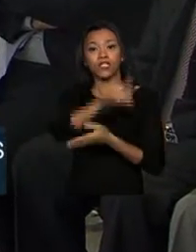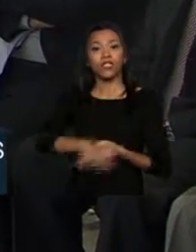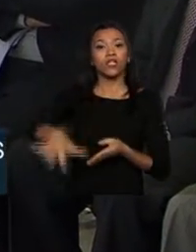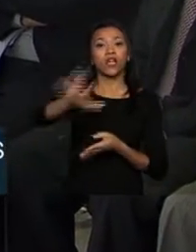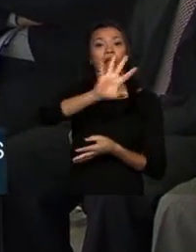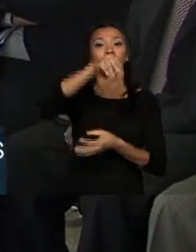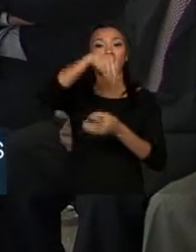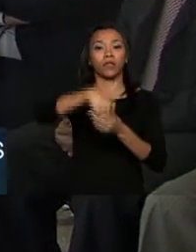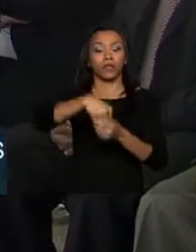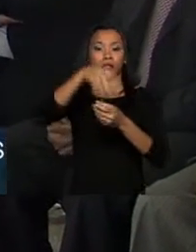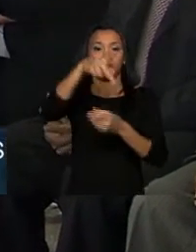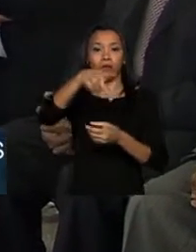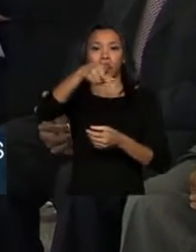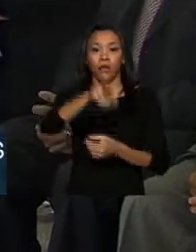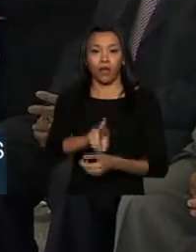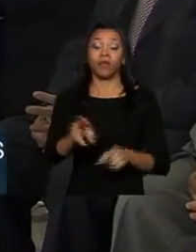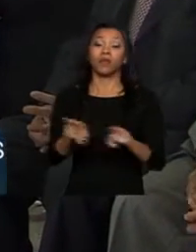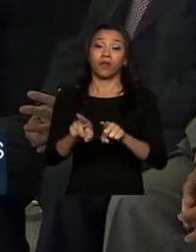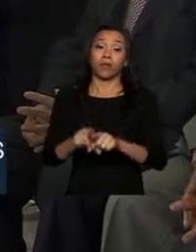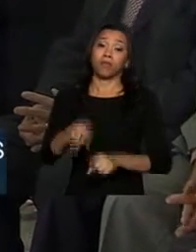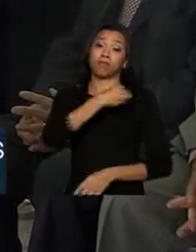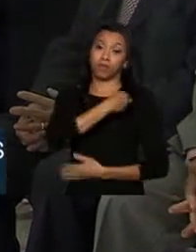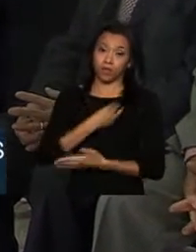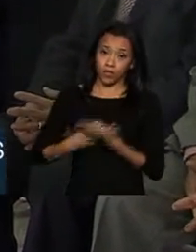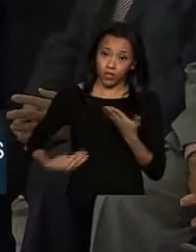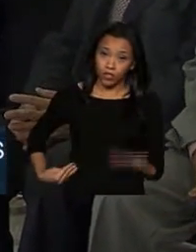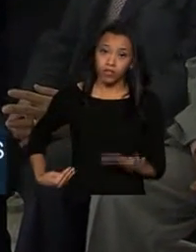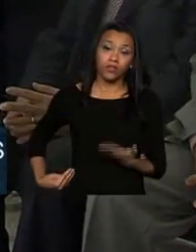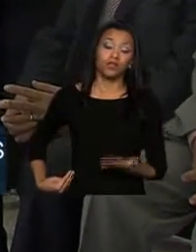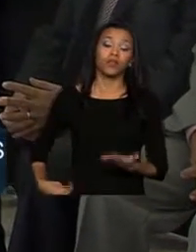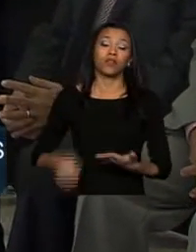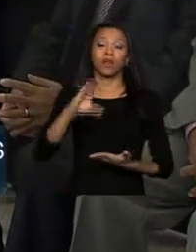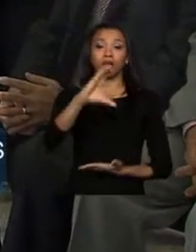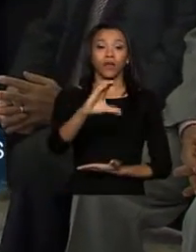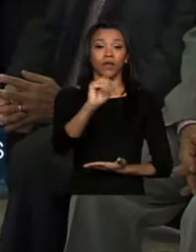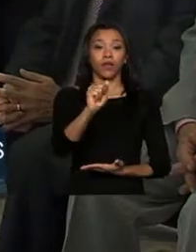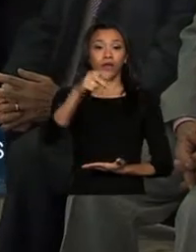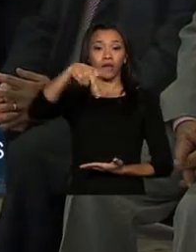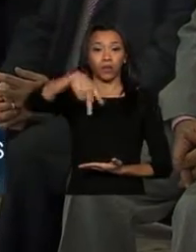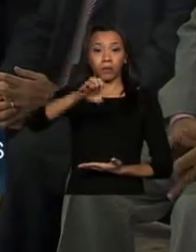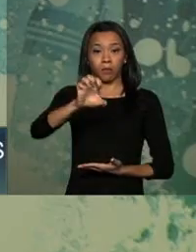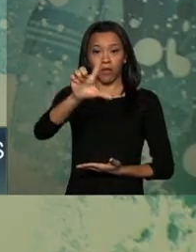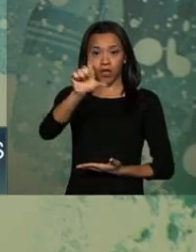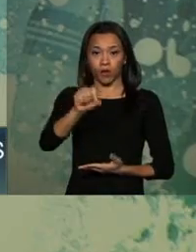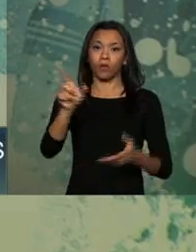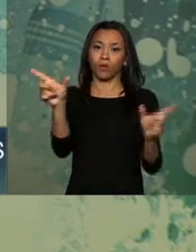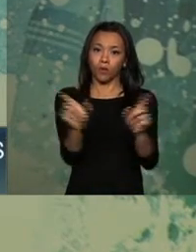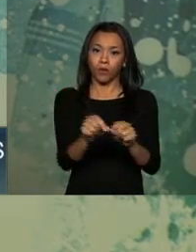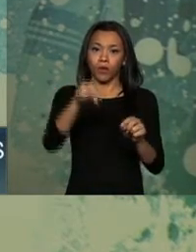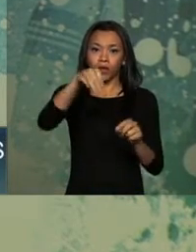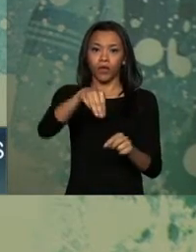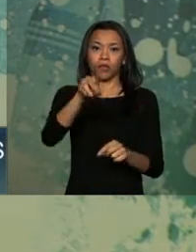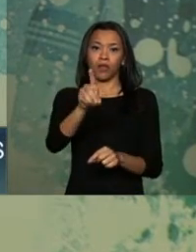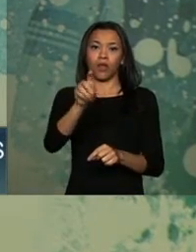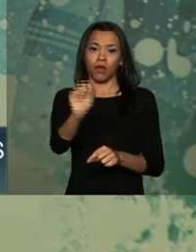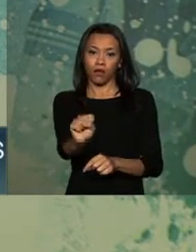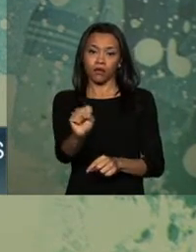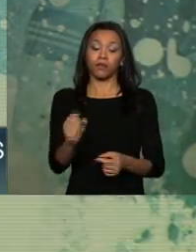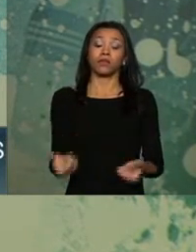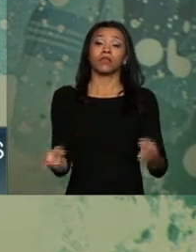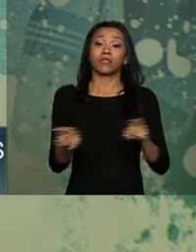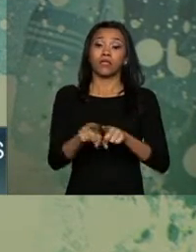companheira Tereza Campelo, ministra de Estado do Desenvolvimento Social e Combate à Fome. Saudar o